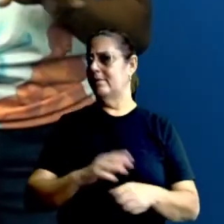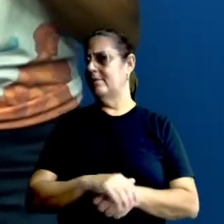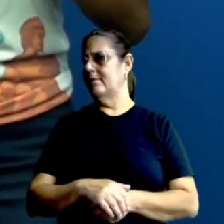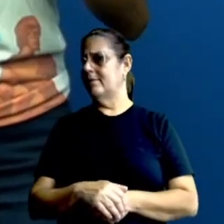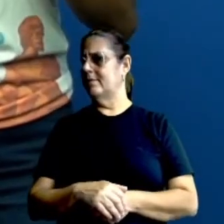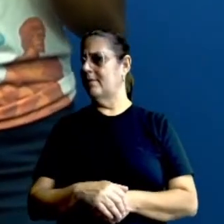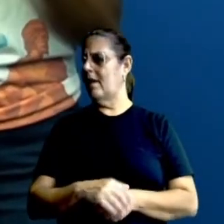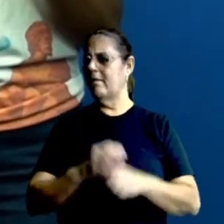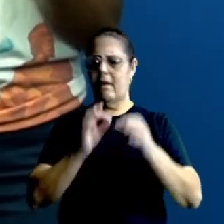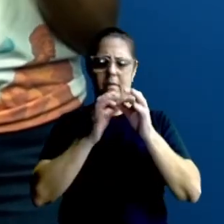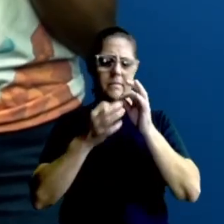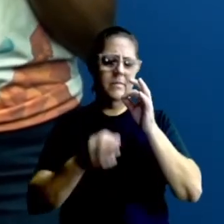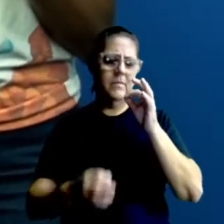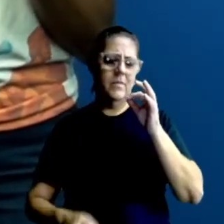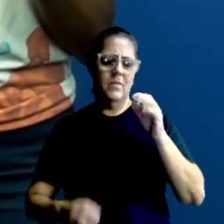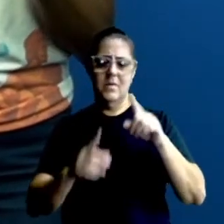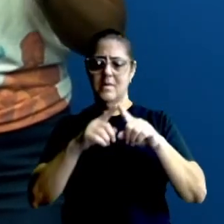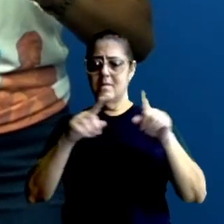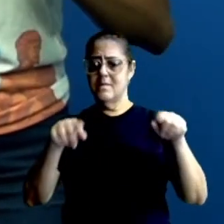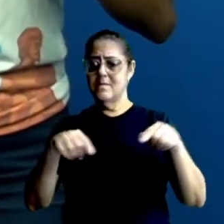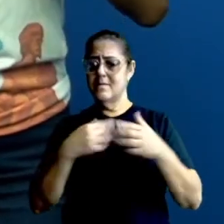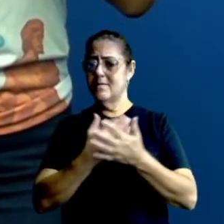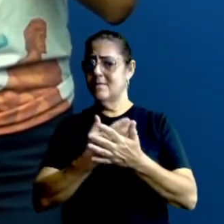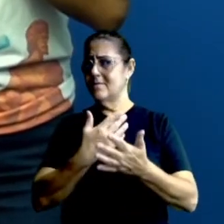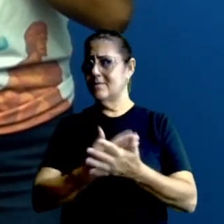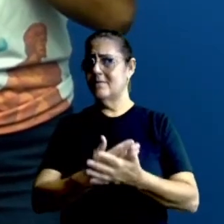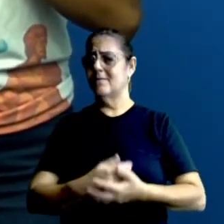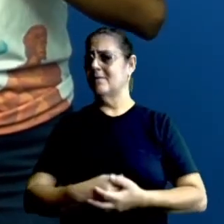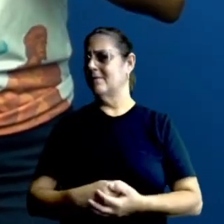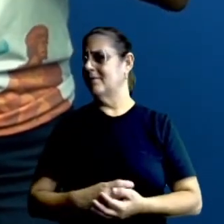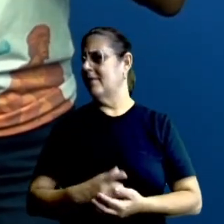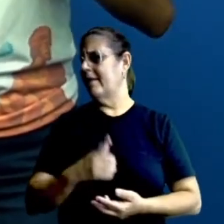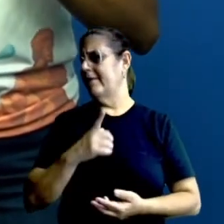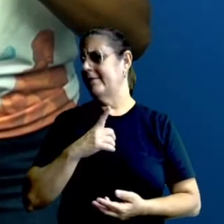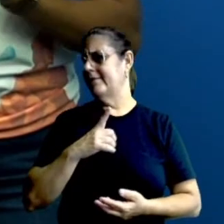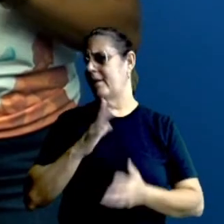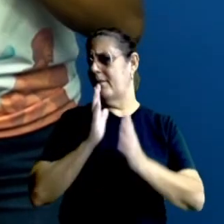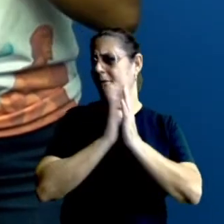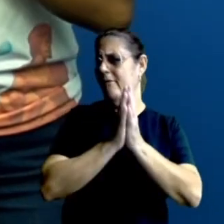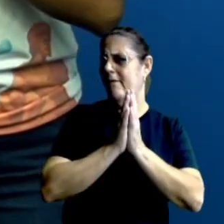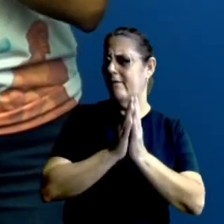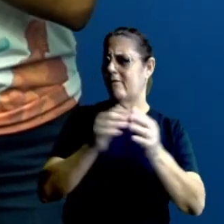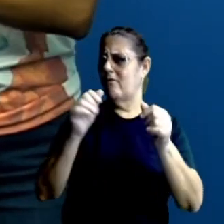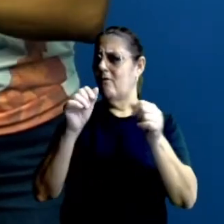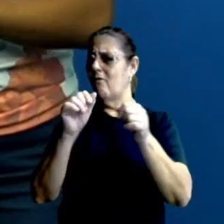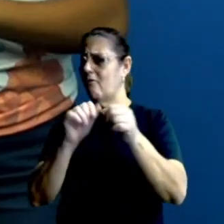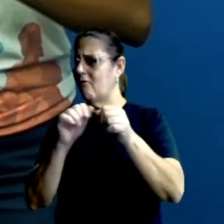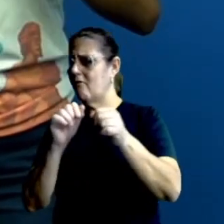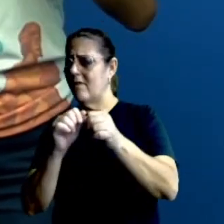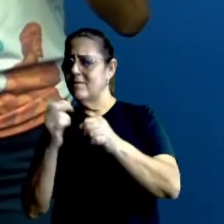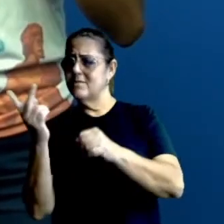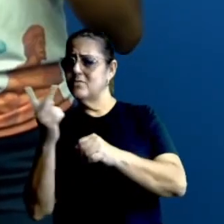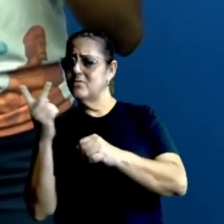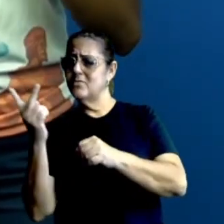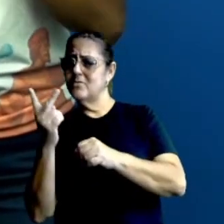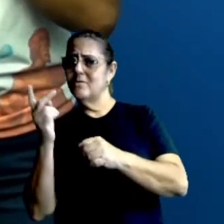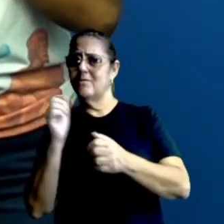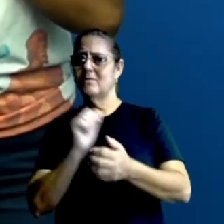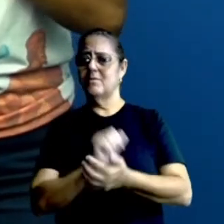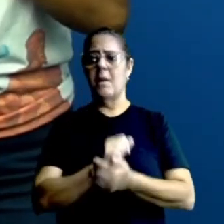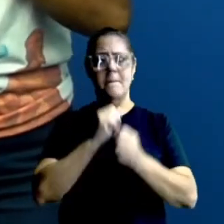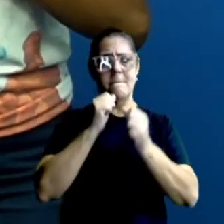saber mais um pouco porque tem muita coisa dentro da sala de aula nós temos a expressão por favor passa o em dupla então